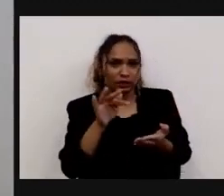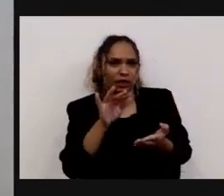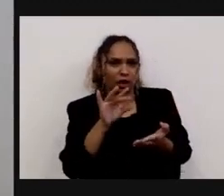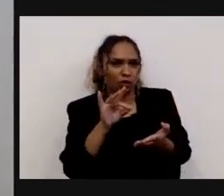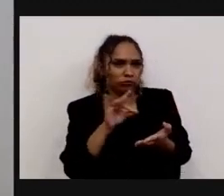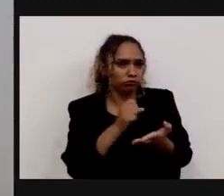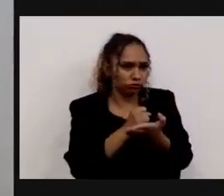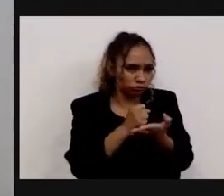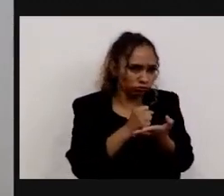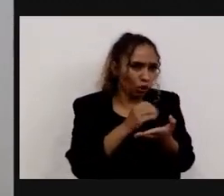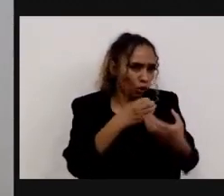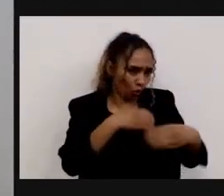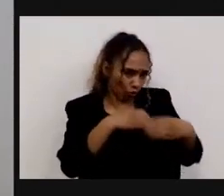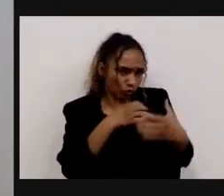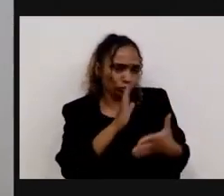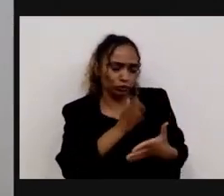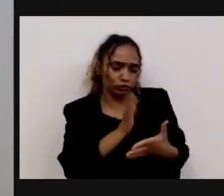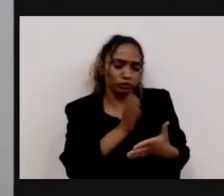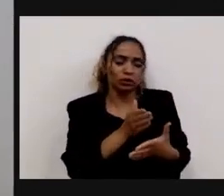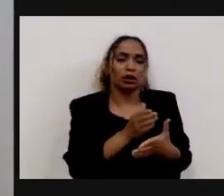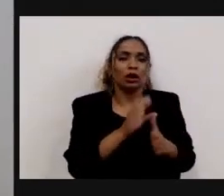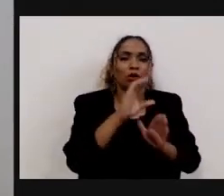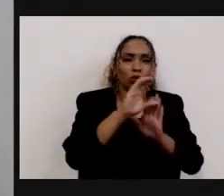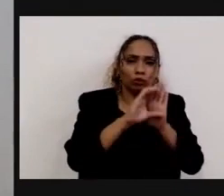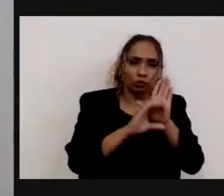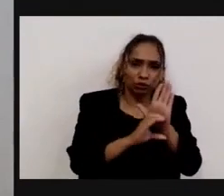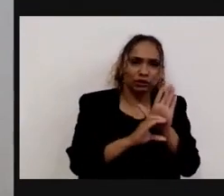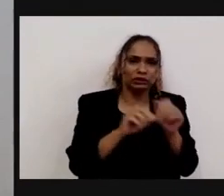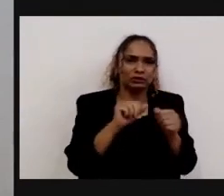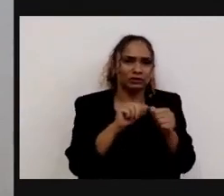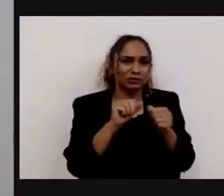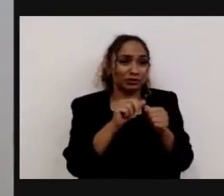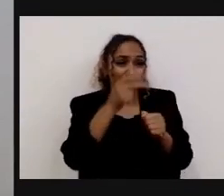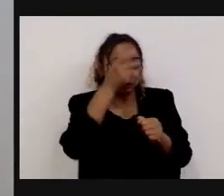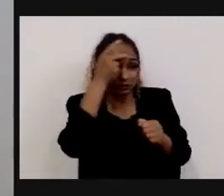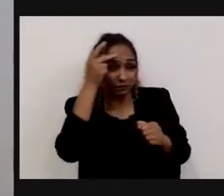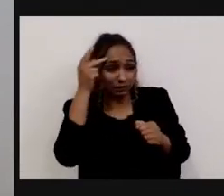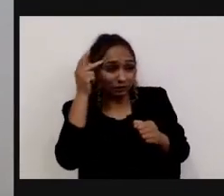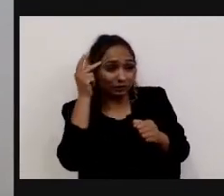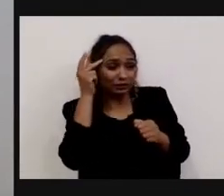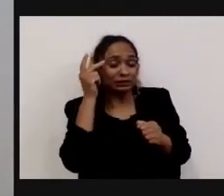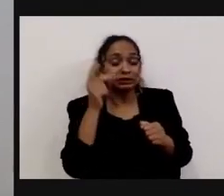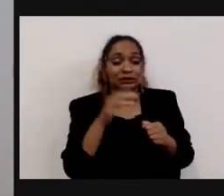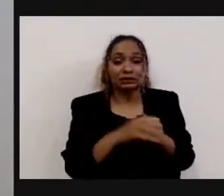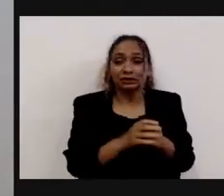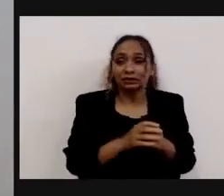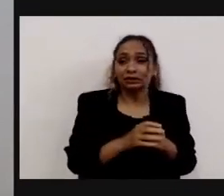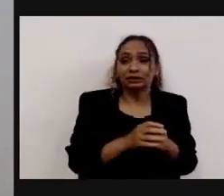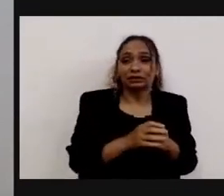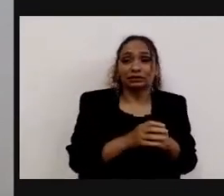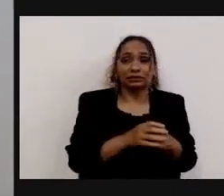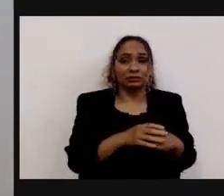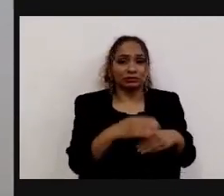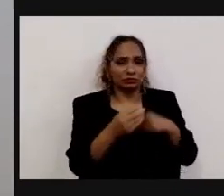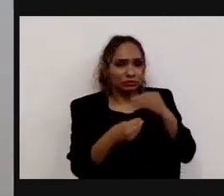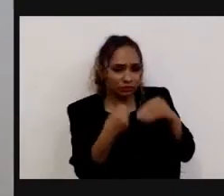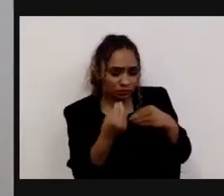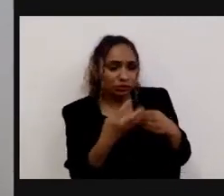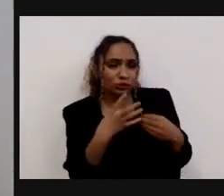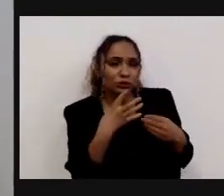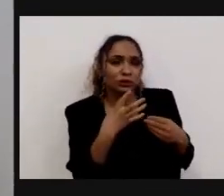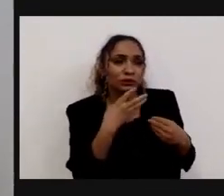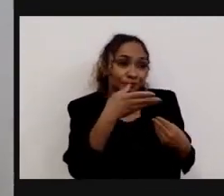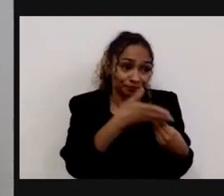Um amplo currículo né Já fez muita coisa quando as pessoas mais dinâmicas que eu conheço e